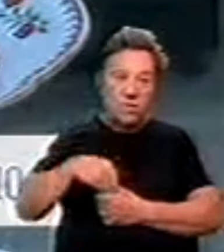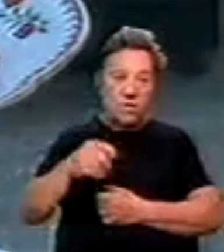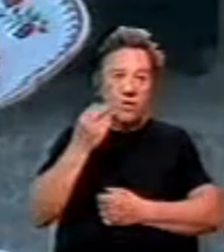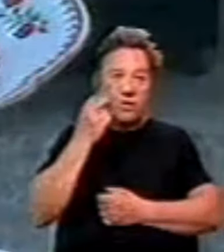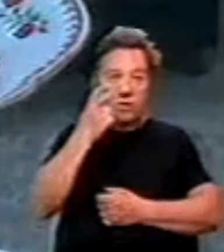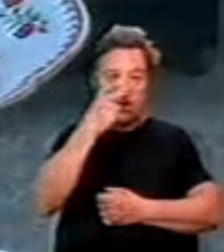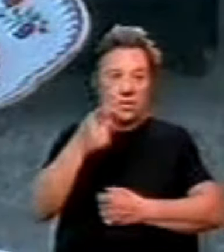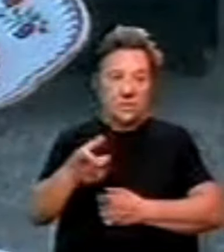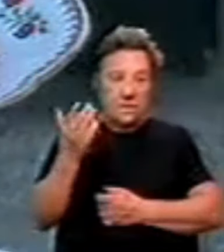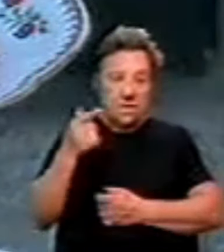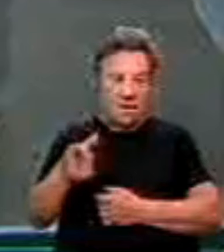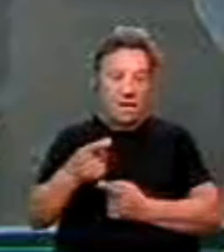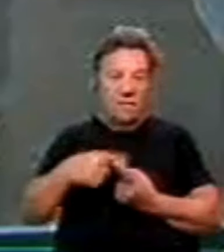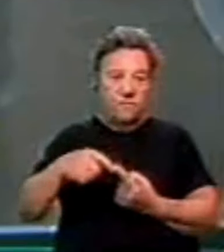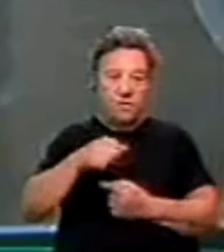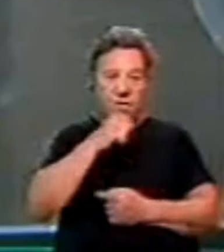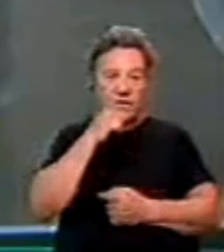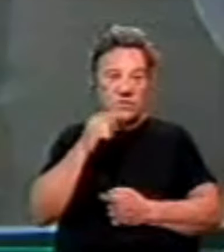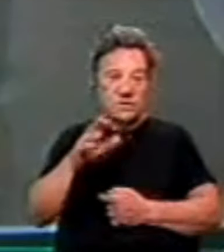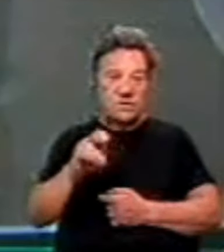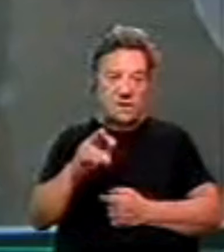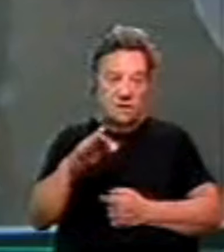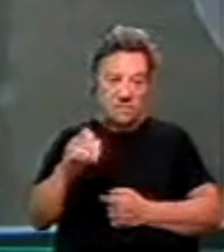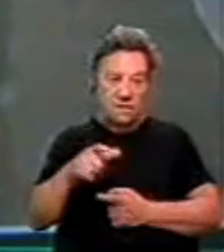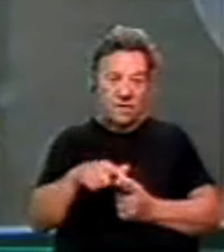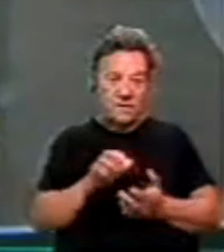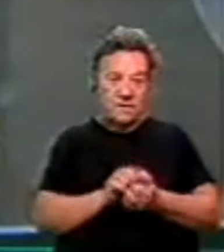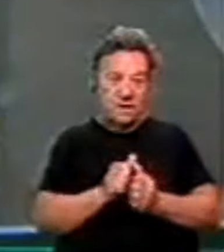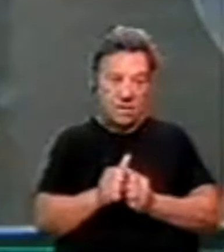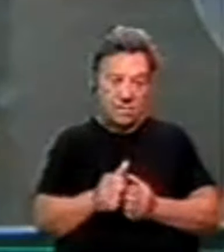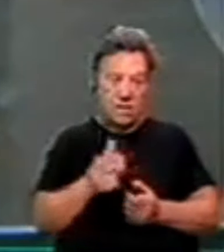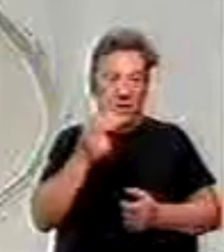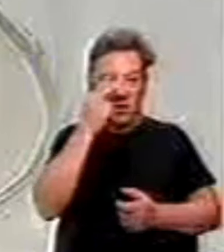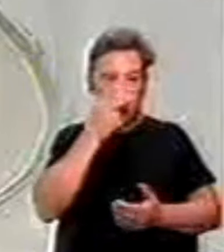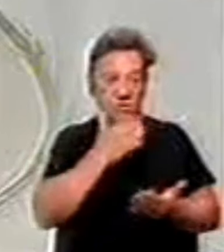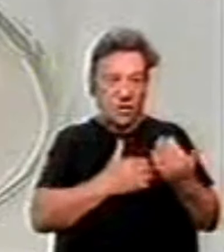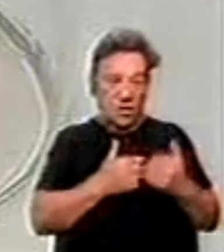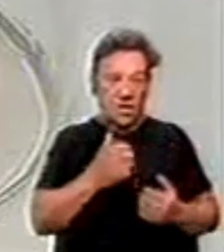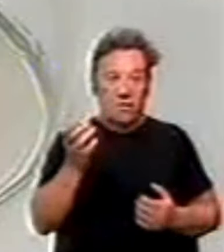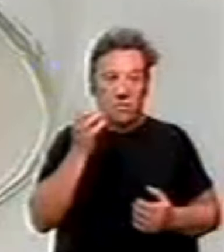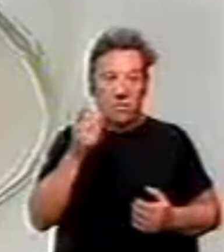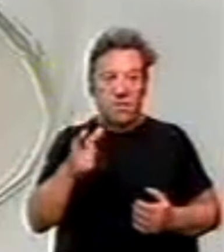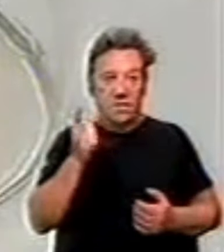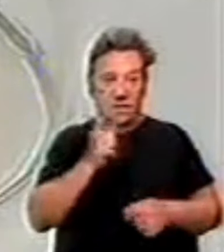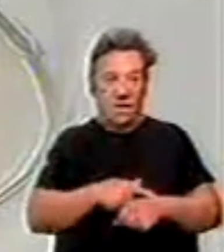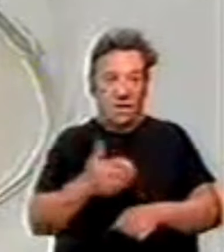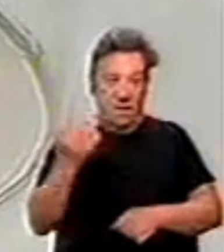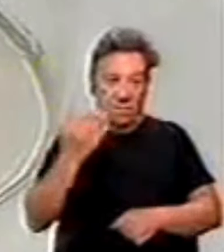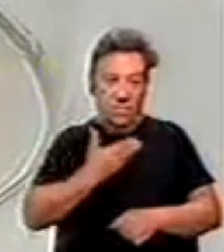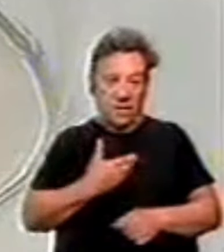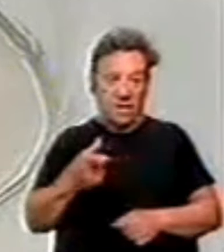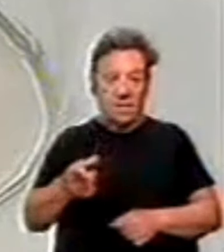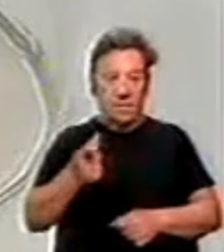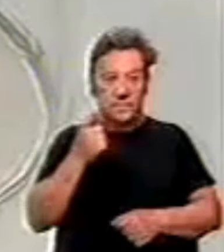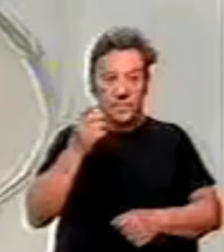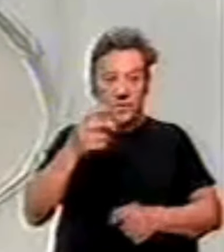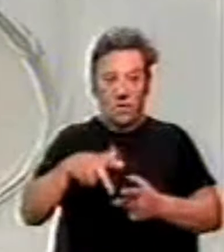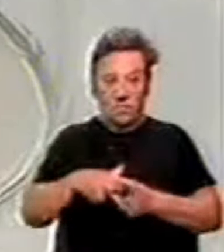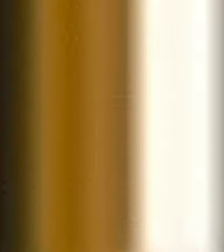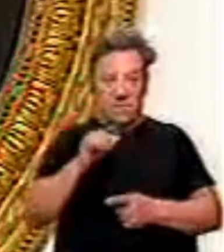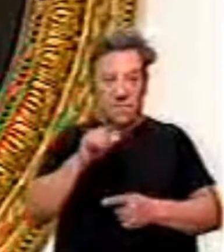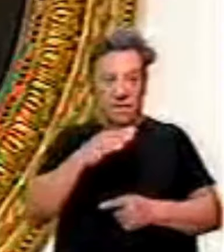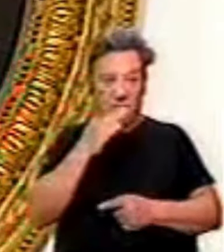as curiosidades à volta do azul de safra, da cerâmica, da história e da cultura da época. São oficinas